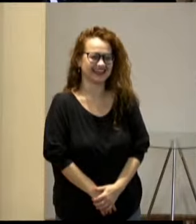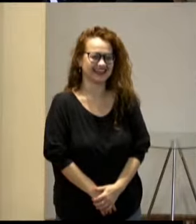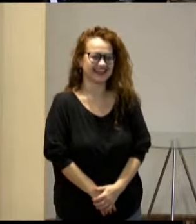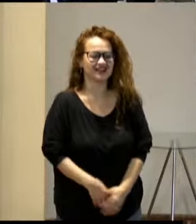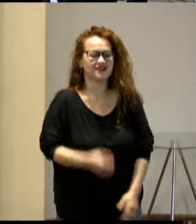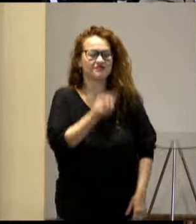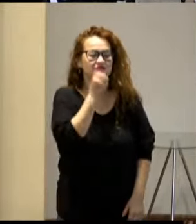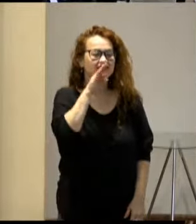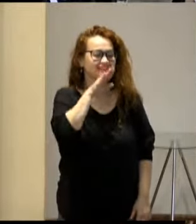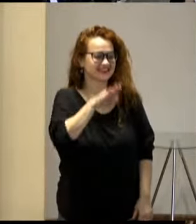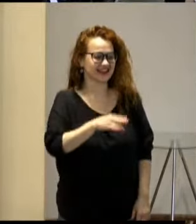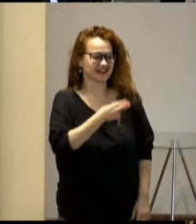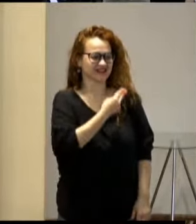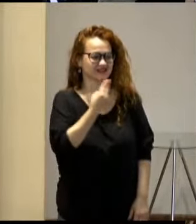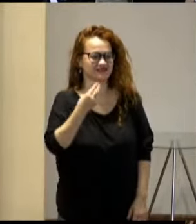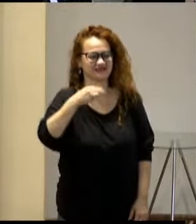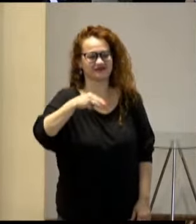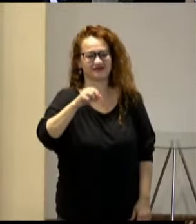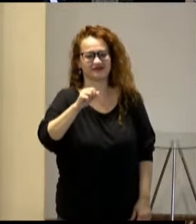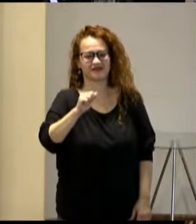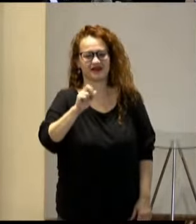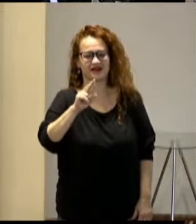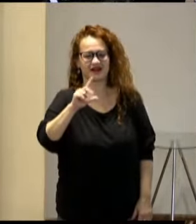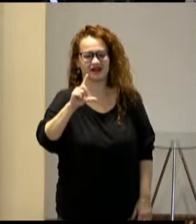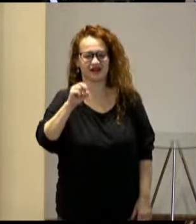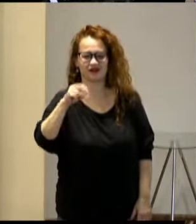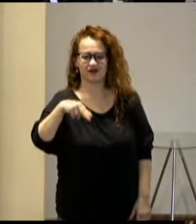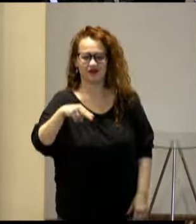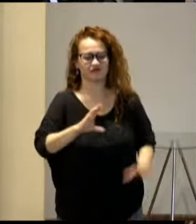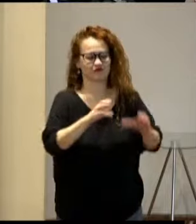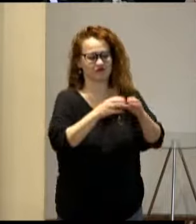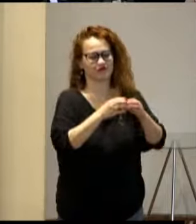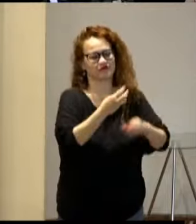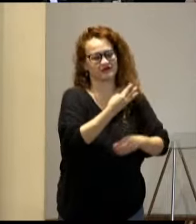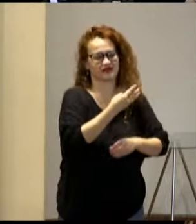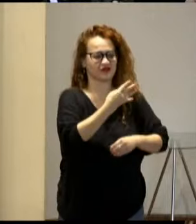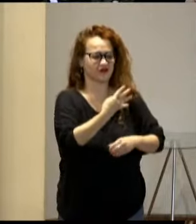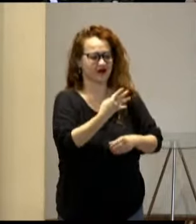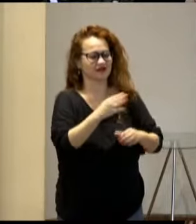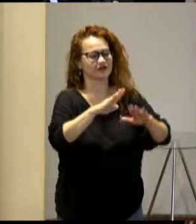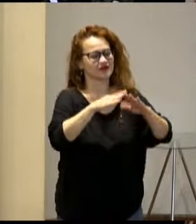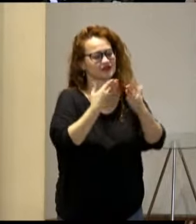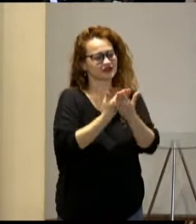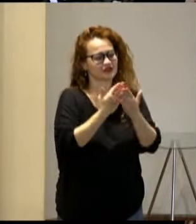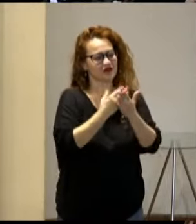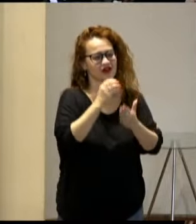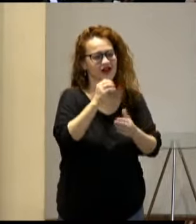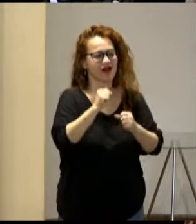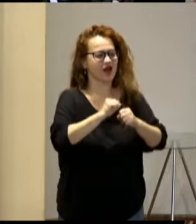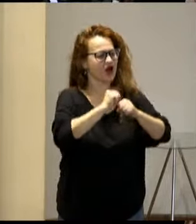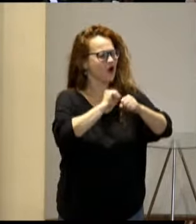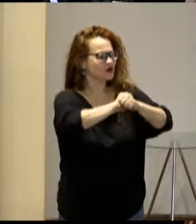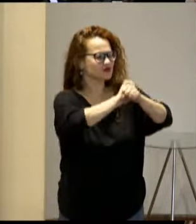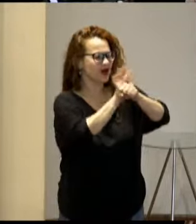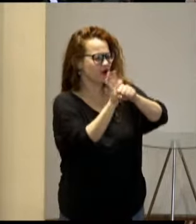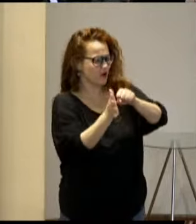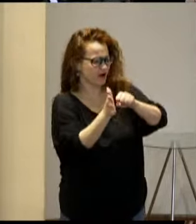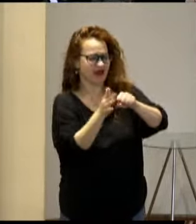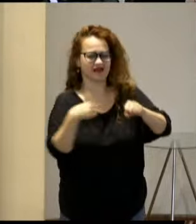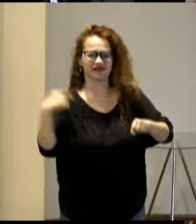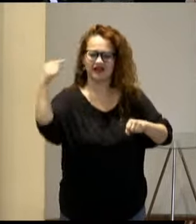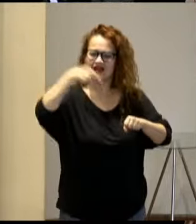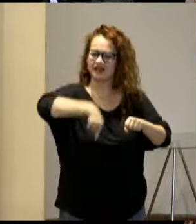Boa tarde, meu nome é Mable, nós somos da turma 34 da Escola Osmar Cunha. E estamos aqui para agradecer além